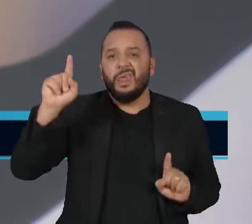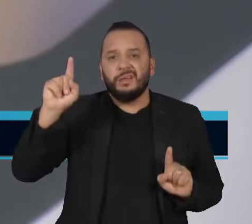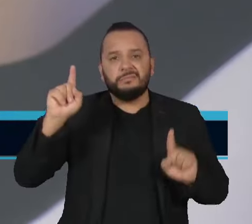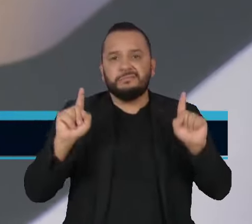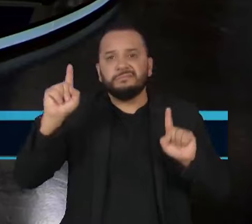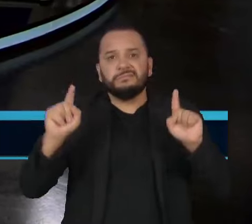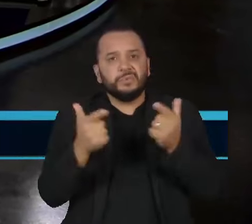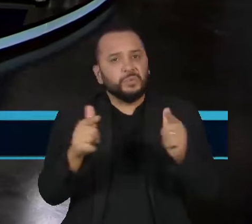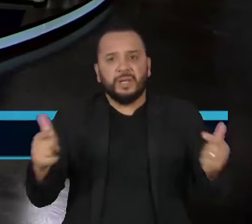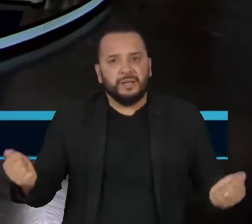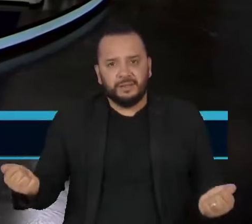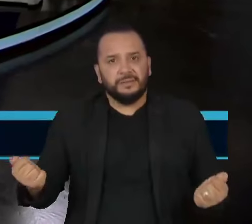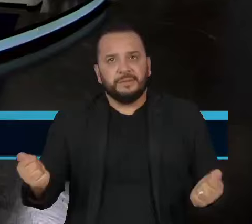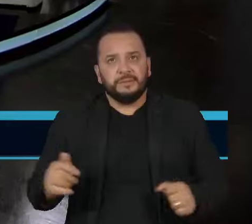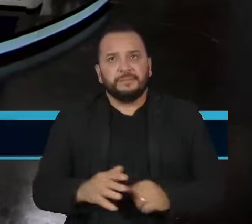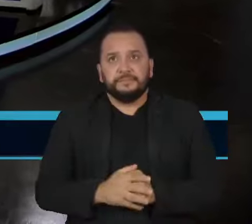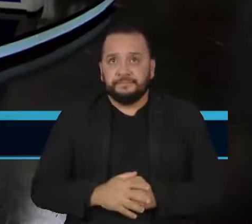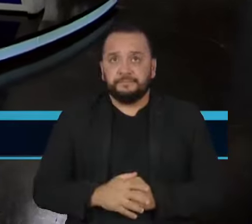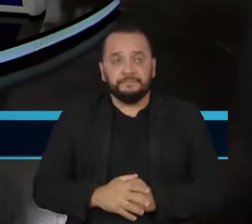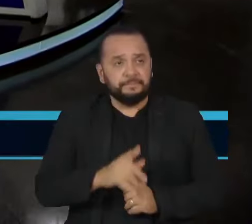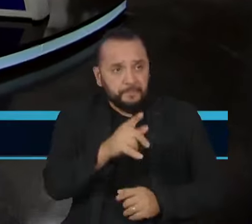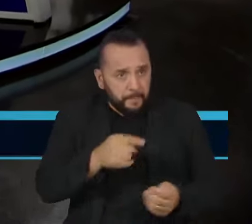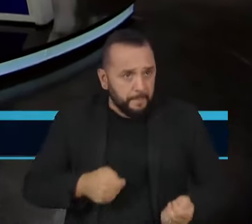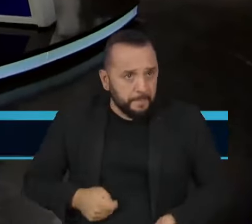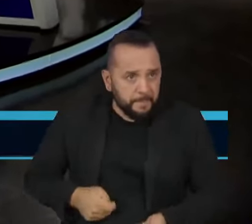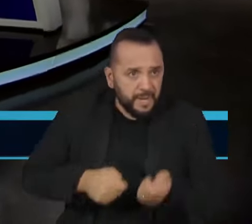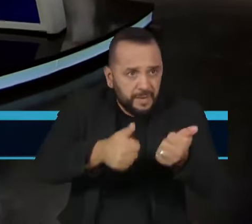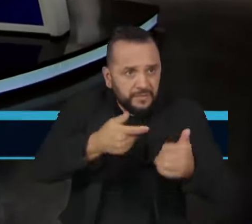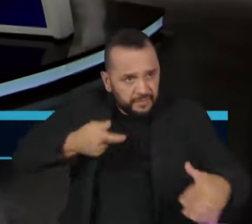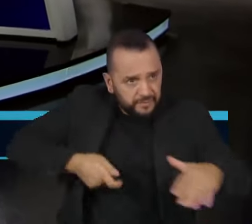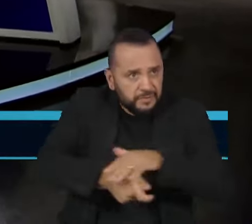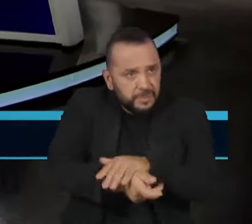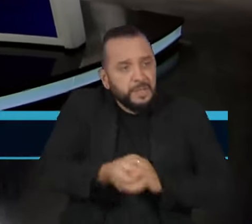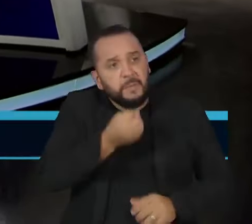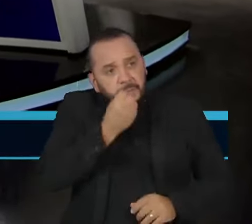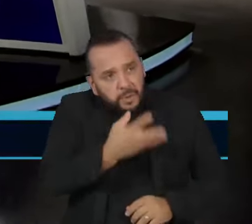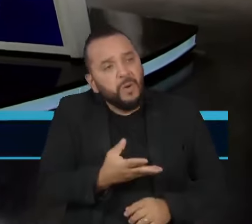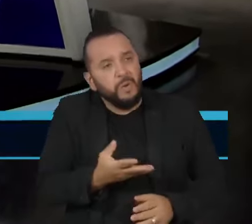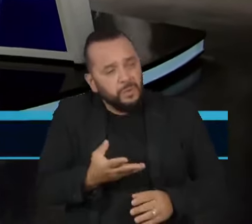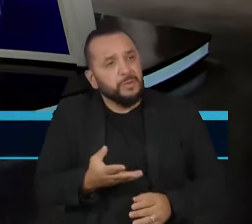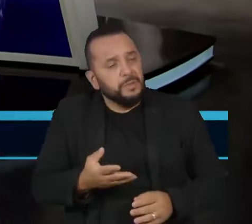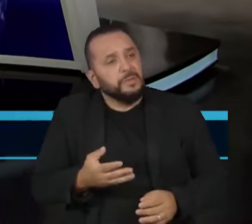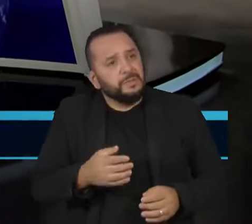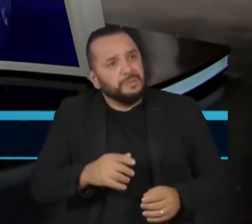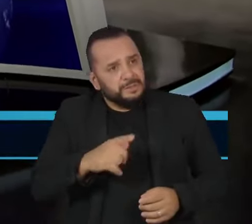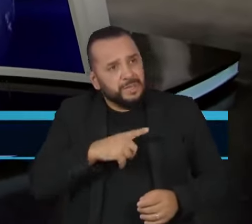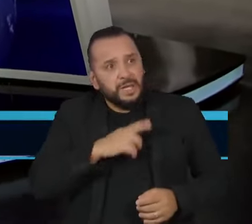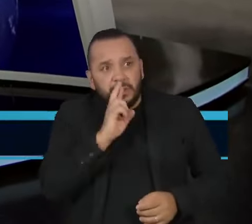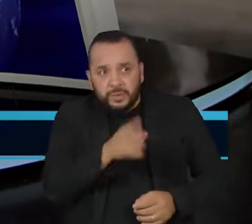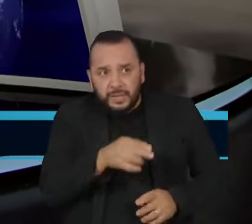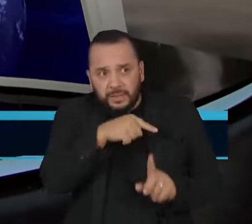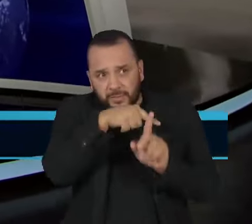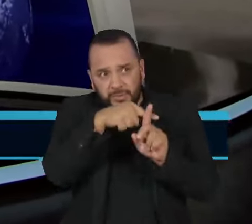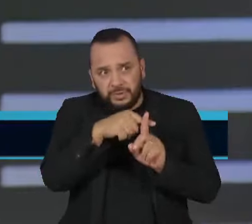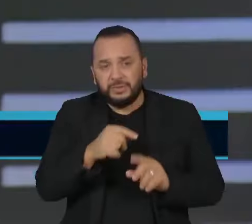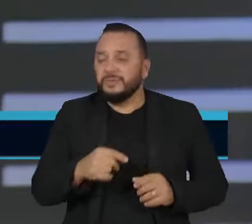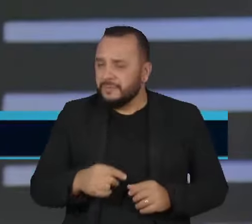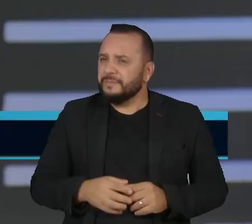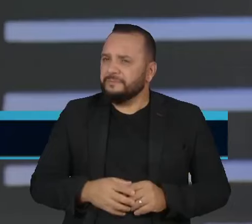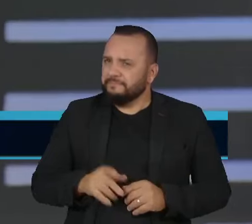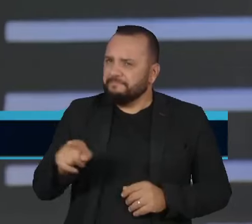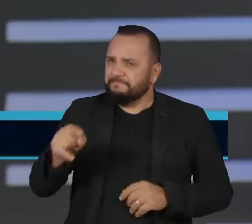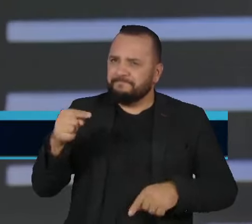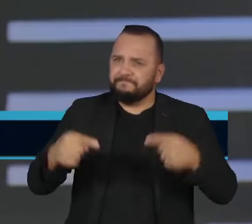o tipo de benefício tributário que pode trazer resultado no momento que a gente discute né revisão de benefícios e etc sim sim essa é uma